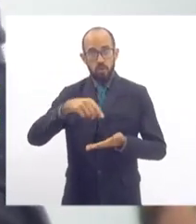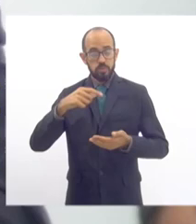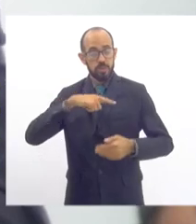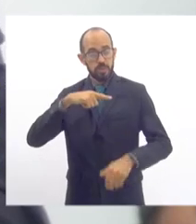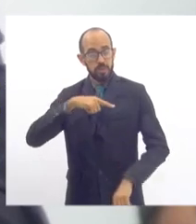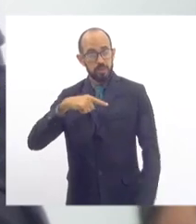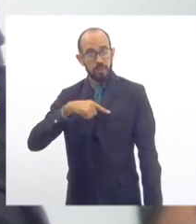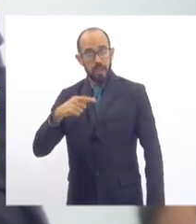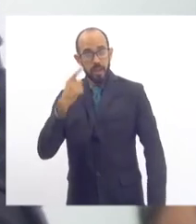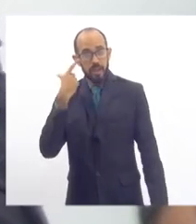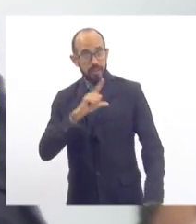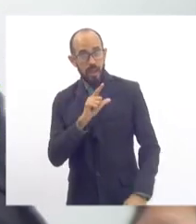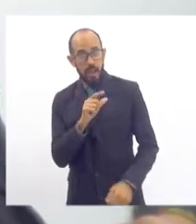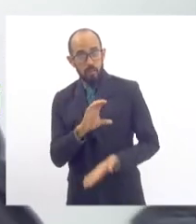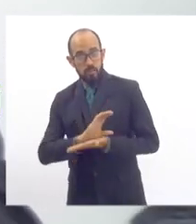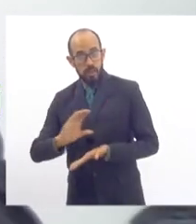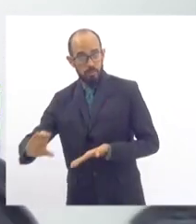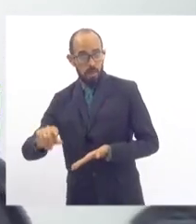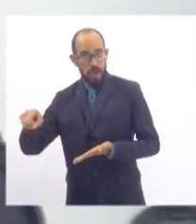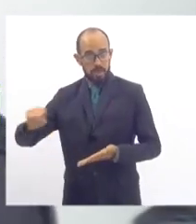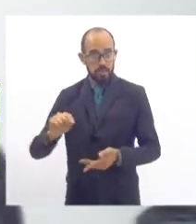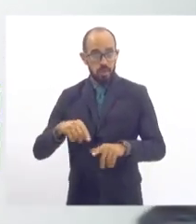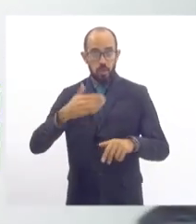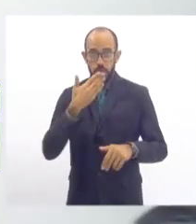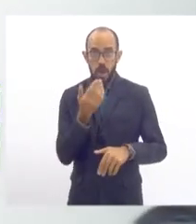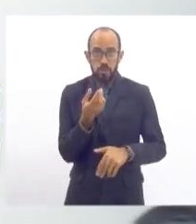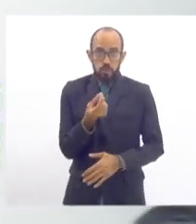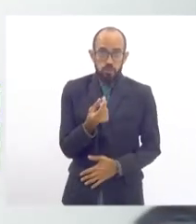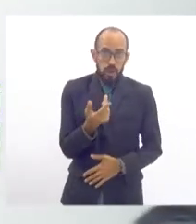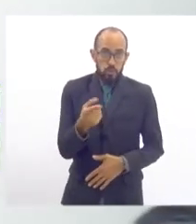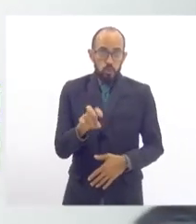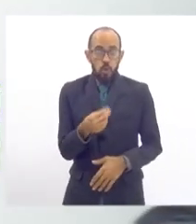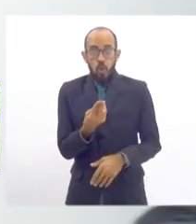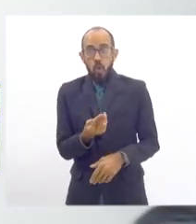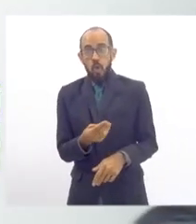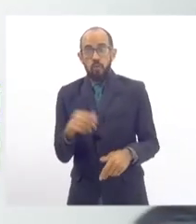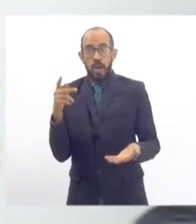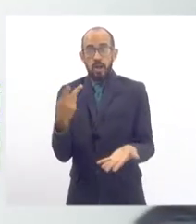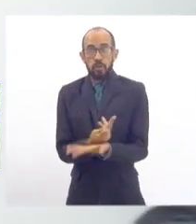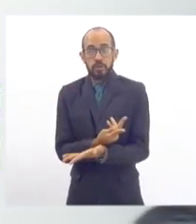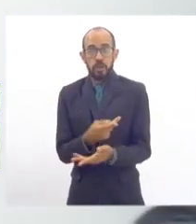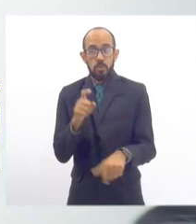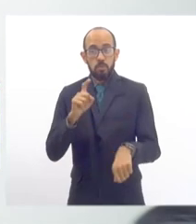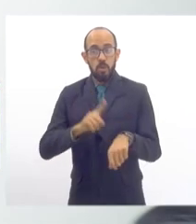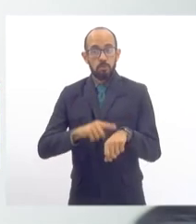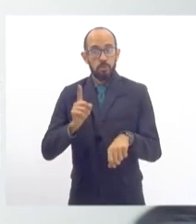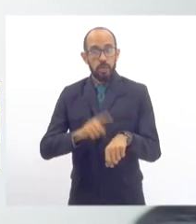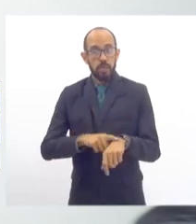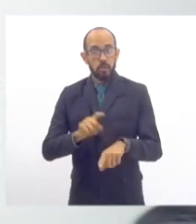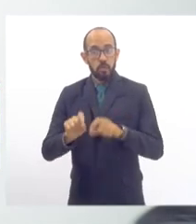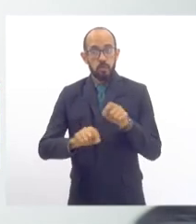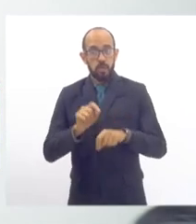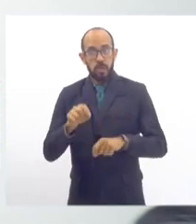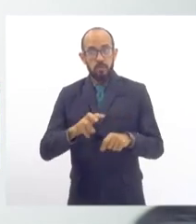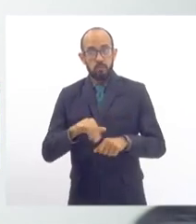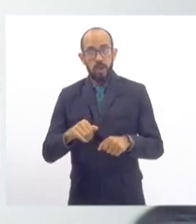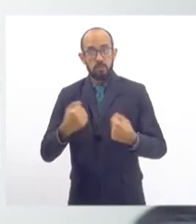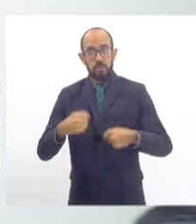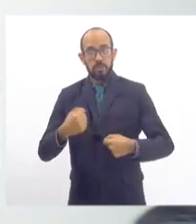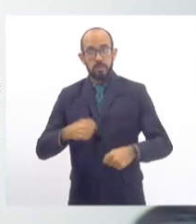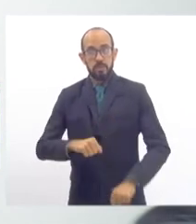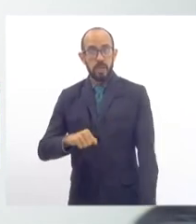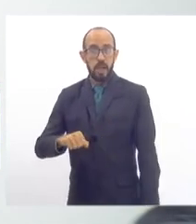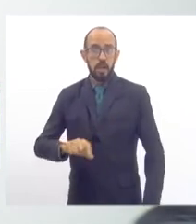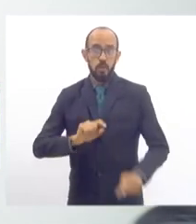quais são os valores correspondente, porque senão a gente vai ficar... Porque vai chegar um momento, pessoal, vai chegar um momento que vai ter que botar o pescoço no